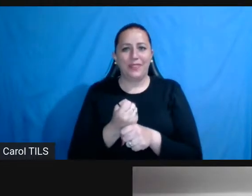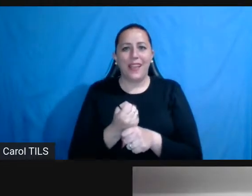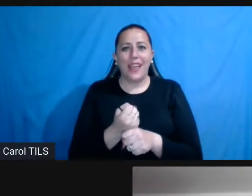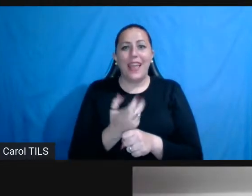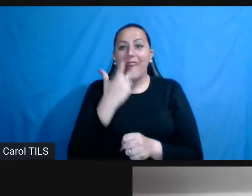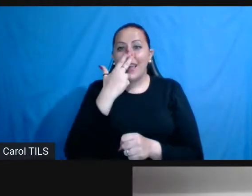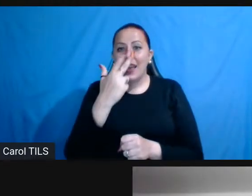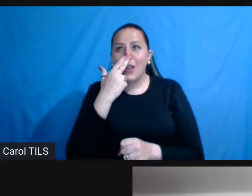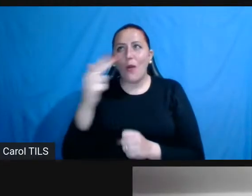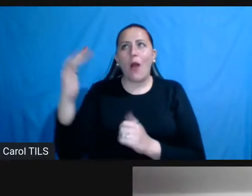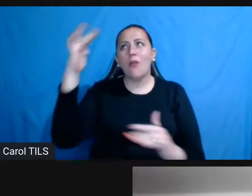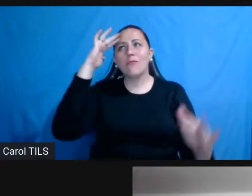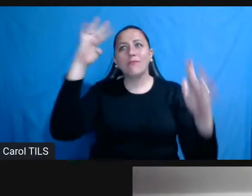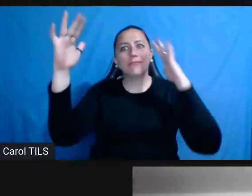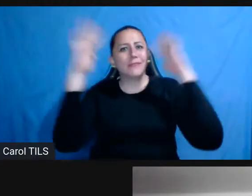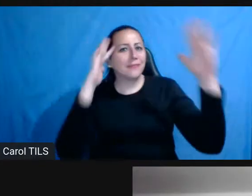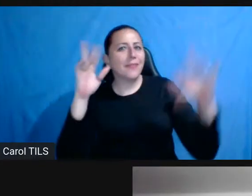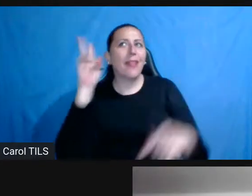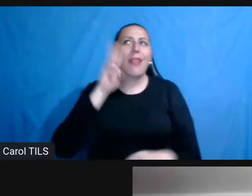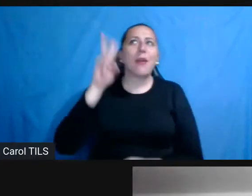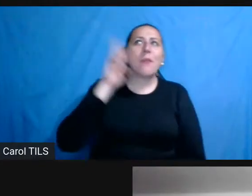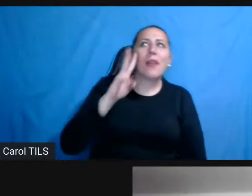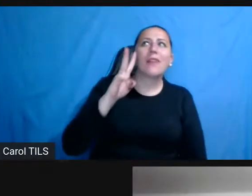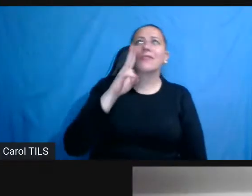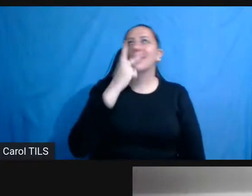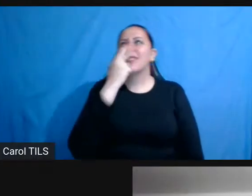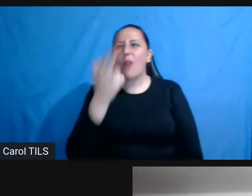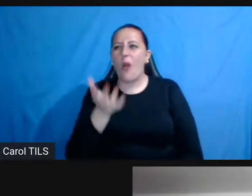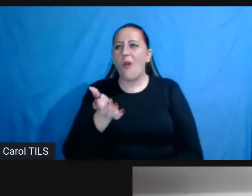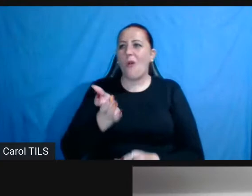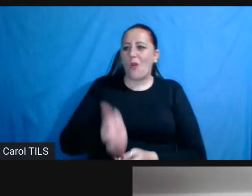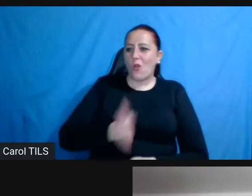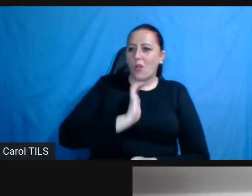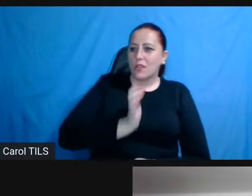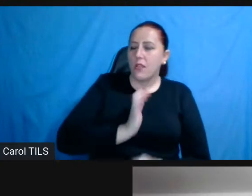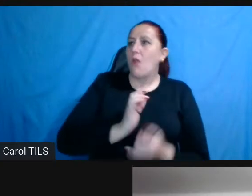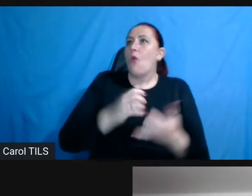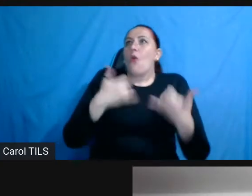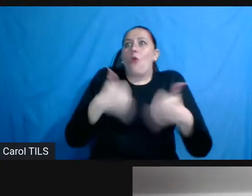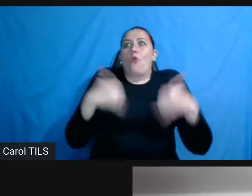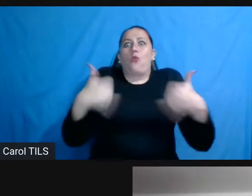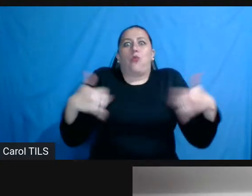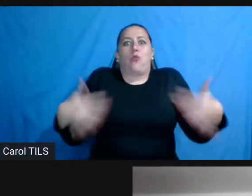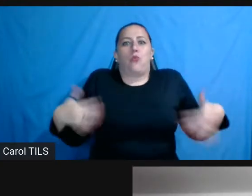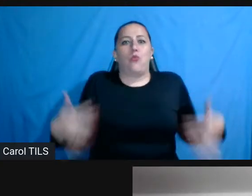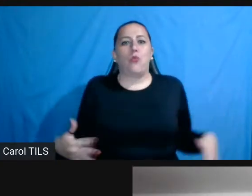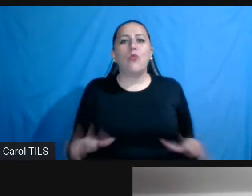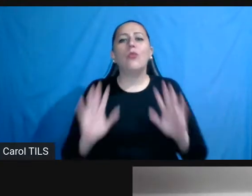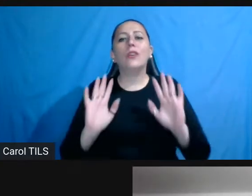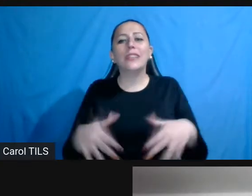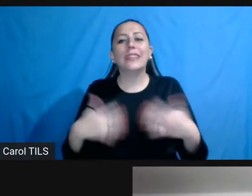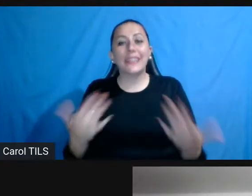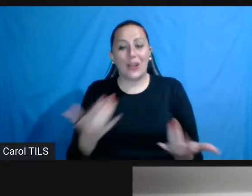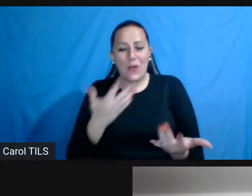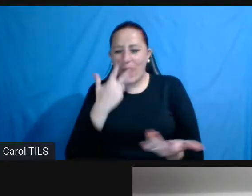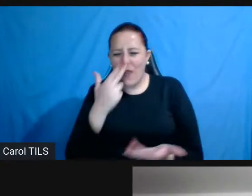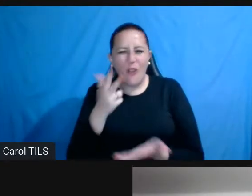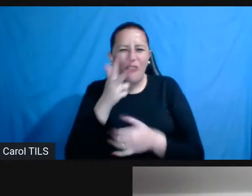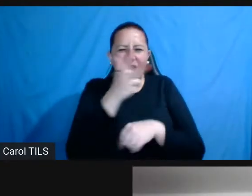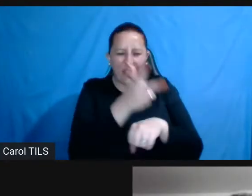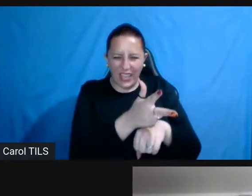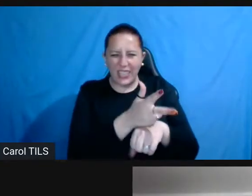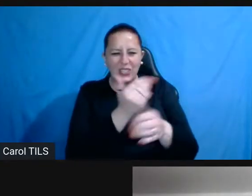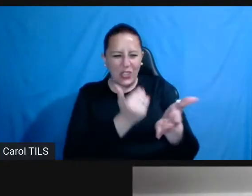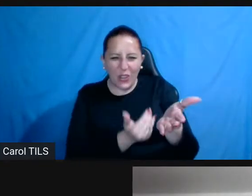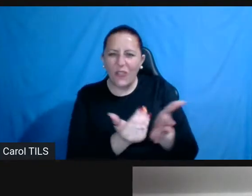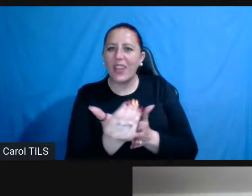as memórias afetivas da gente e balançar o coração quando vê um vídeo como aquele que introduziu a nossa conversa por aqui.